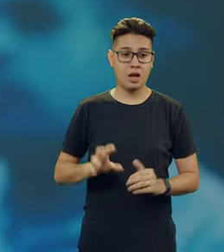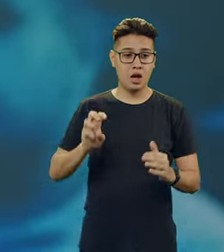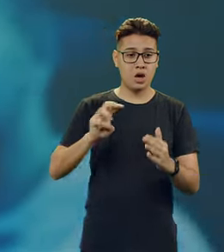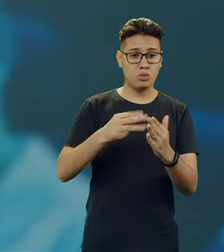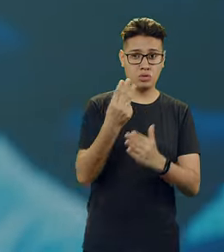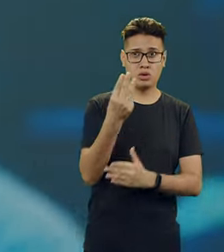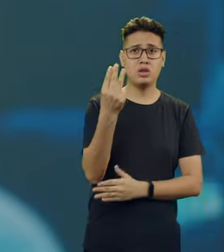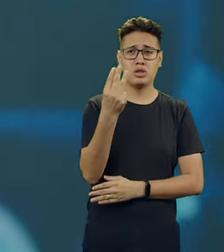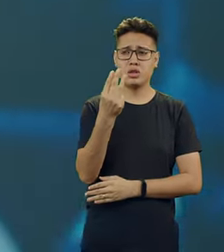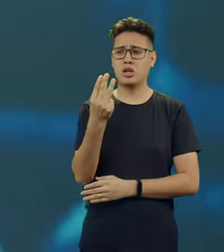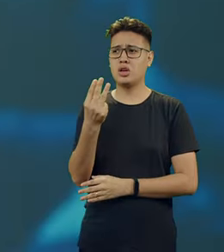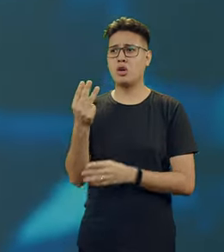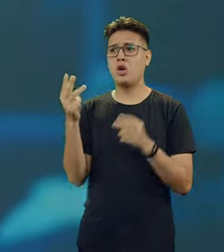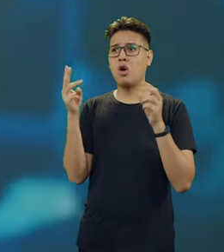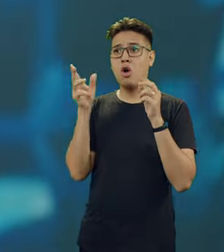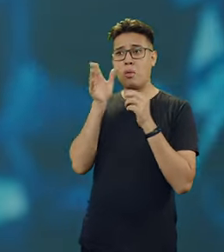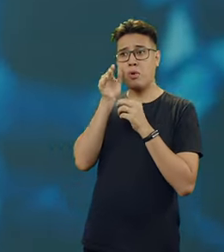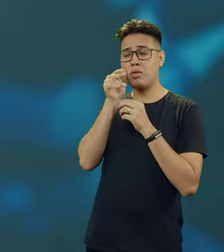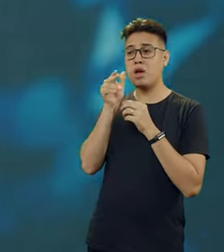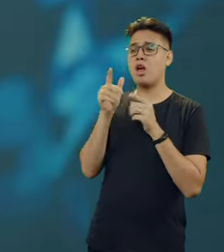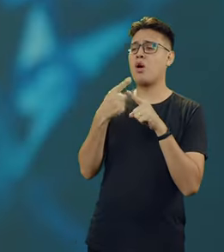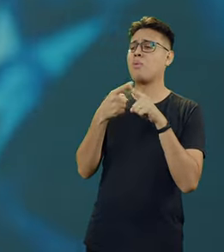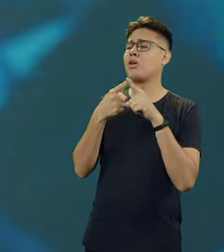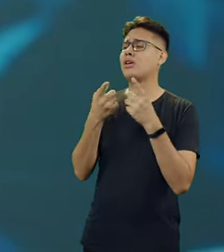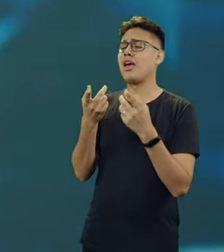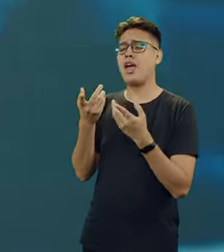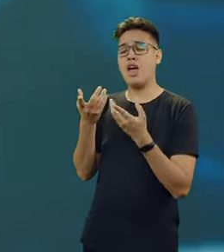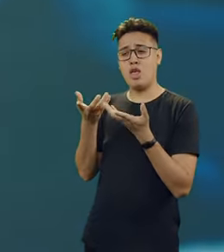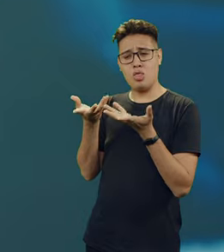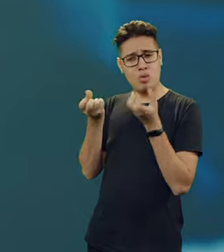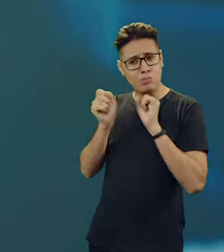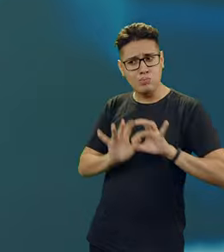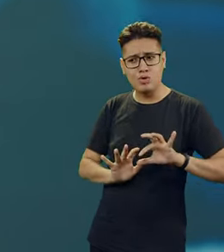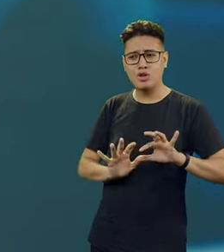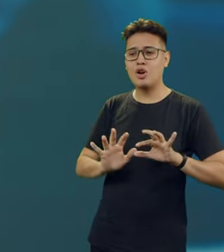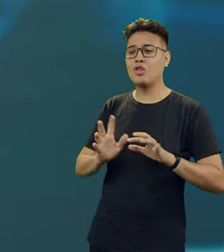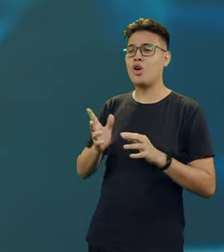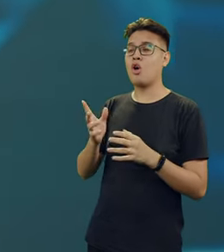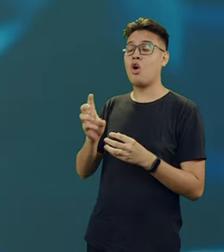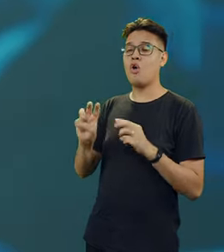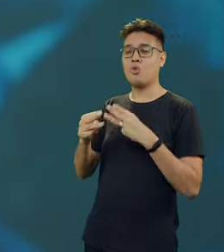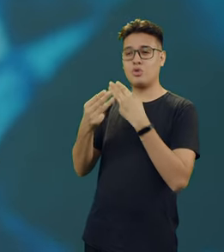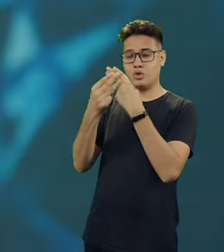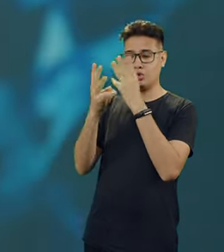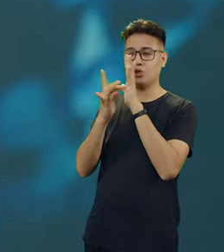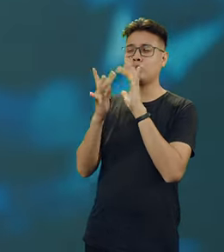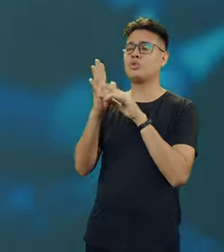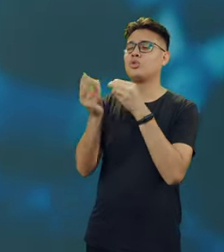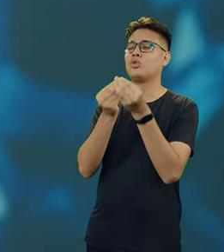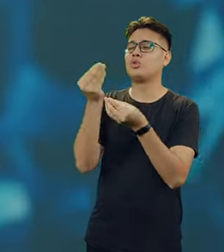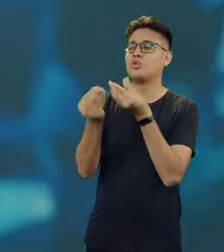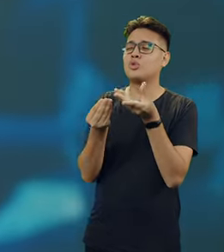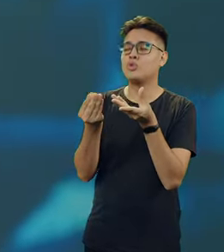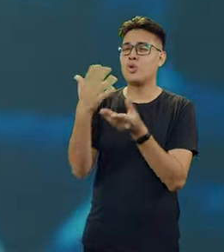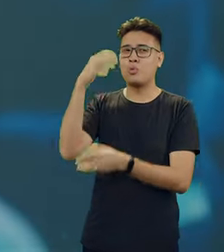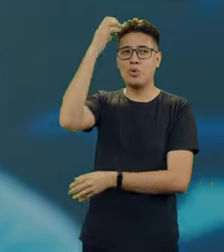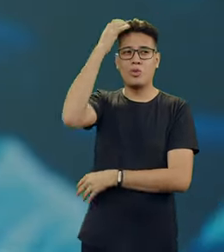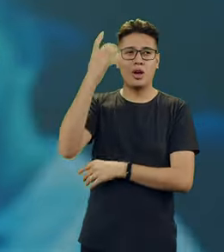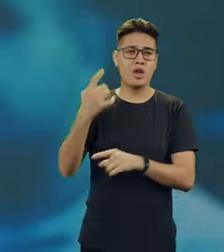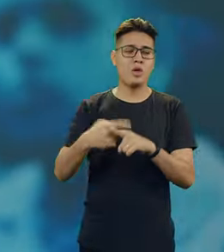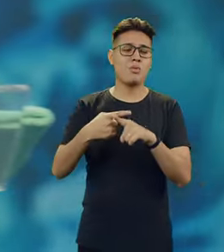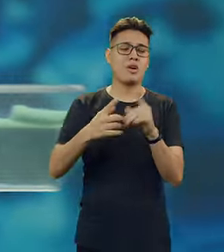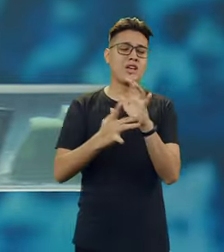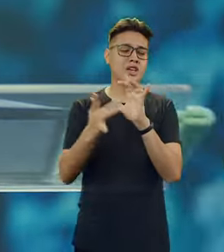Terceiro fato, porque eles não aceitaram o rei messiânico com o seu reino, porque